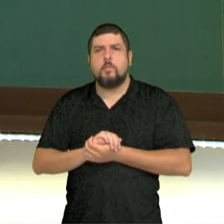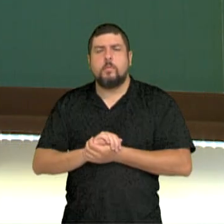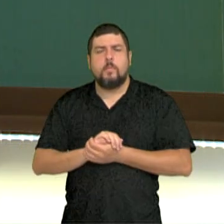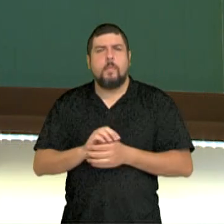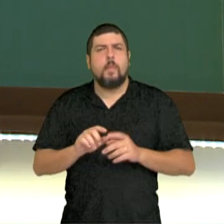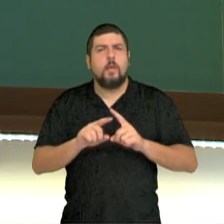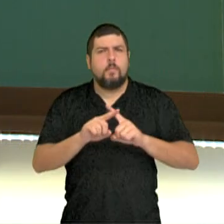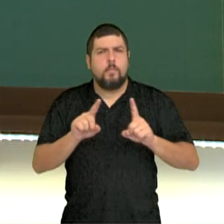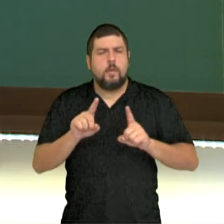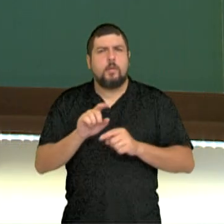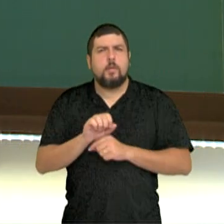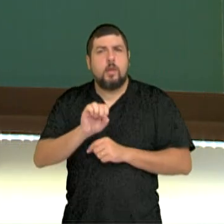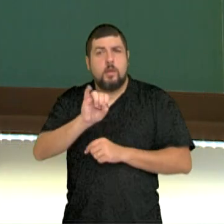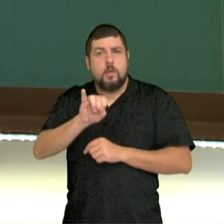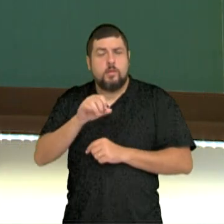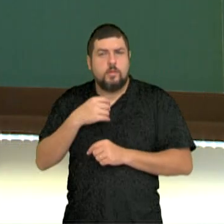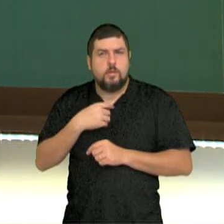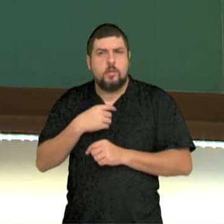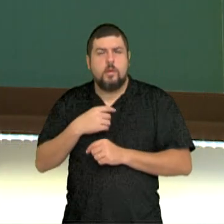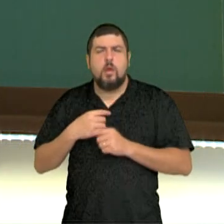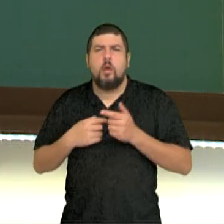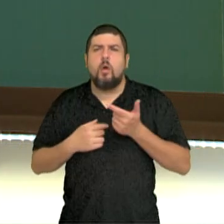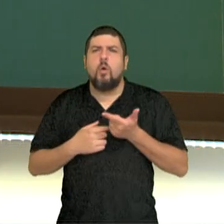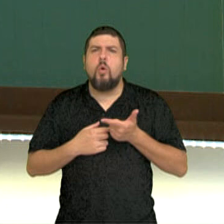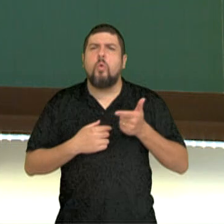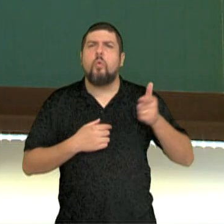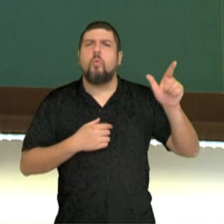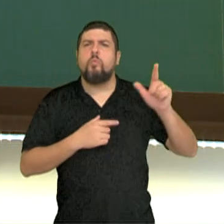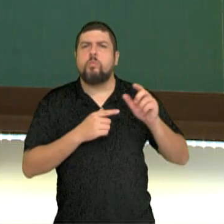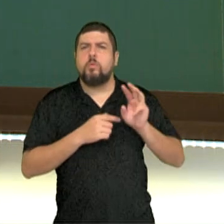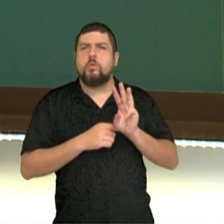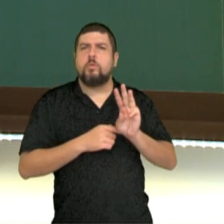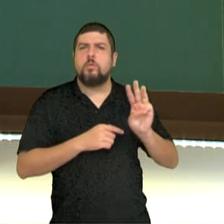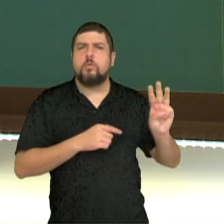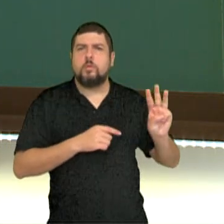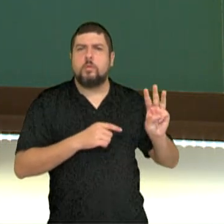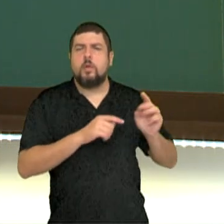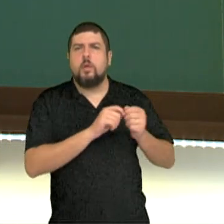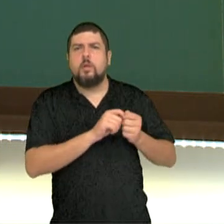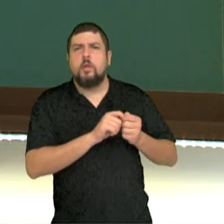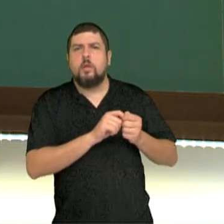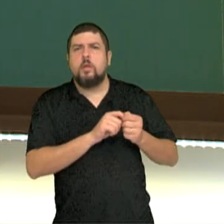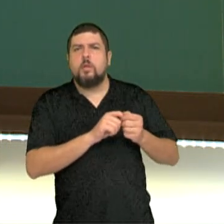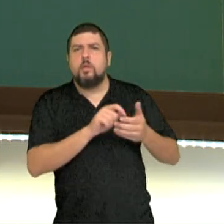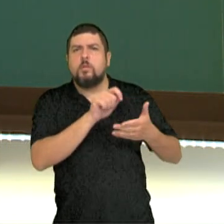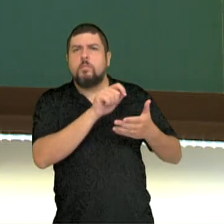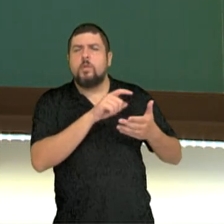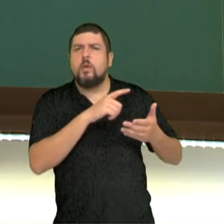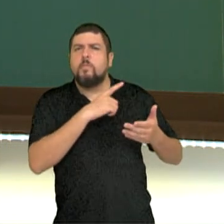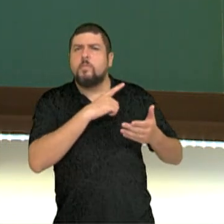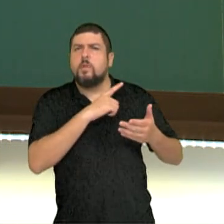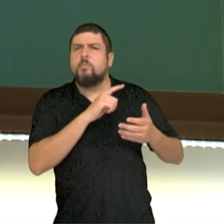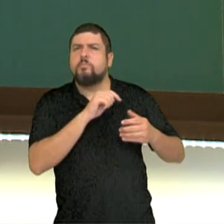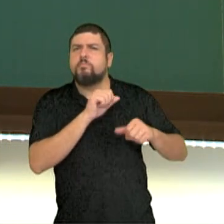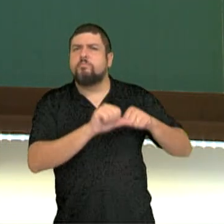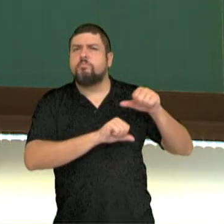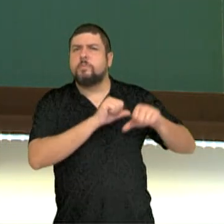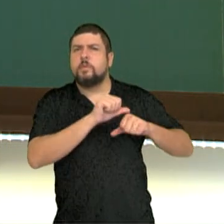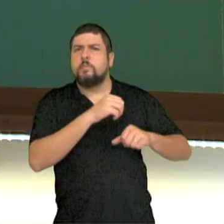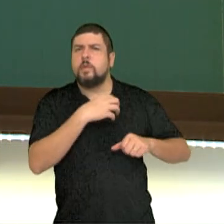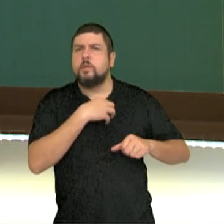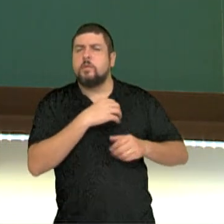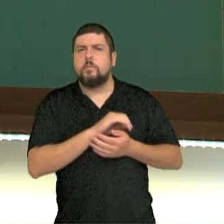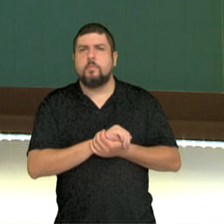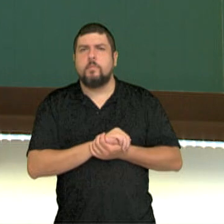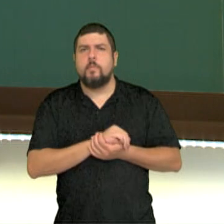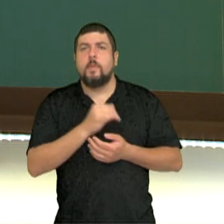que se isso tivesse sido publicado em outro site, teria alguma mudança? Olha, tivesse sido publicado,